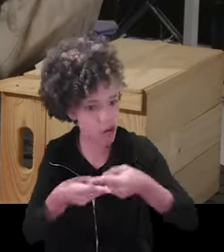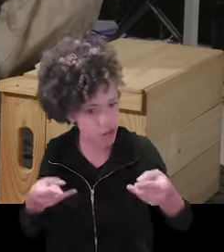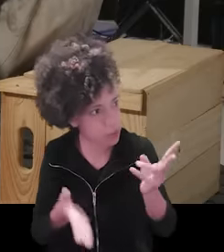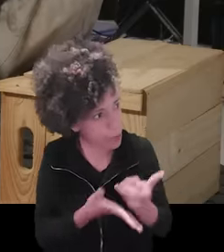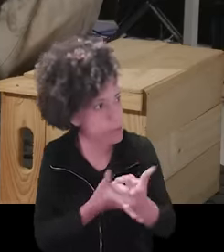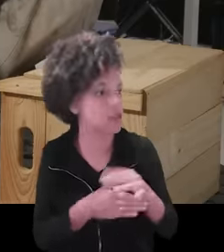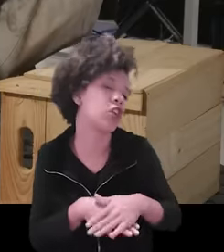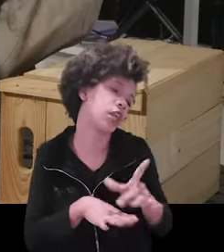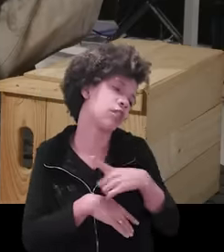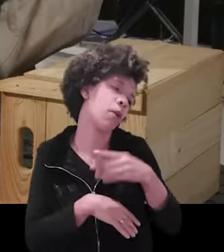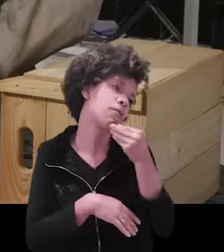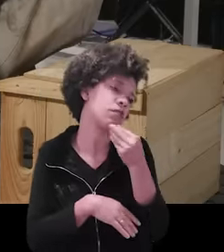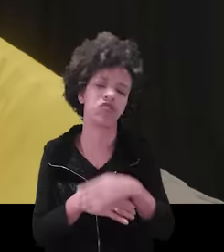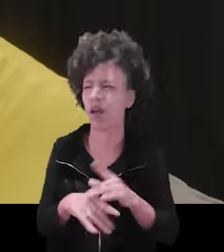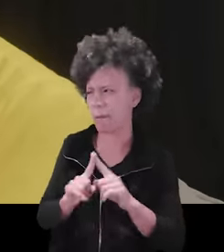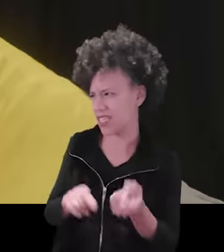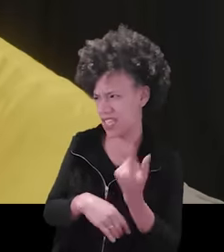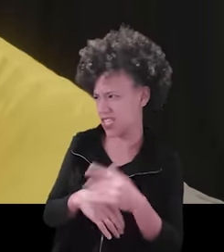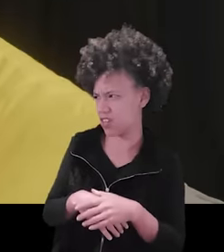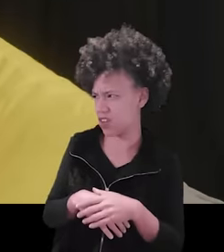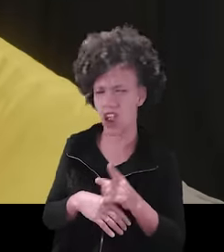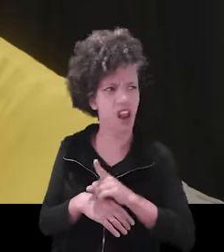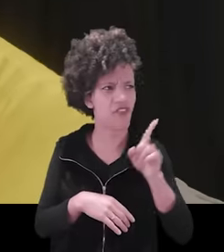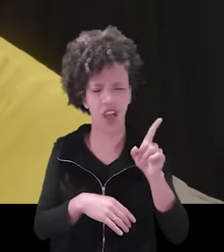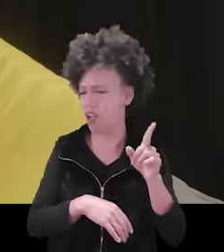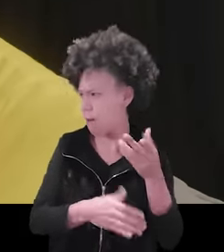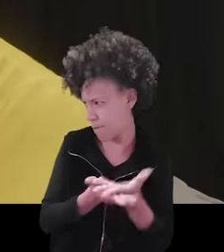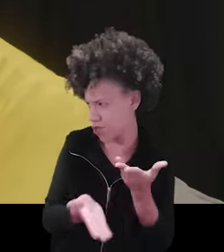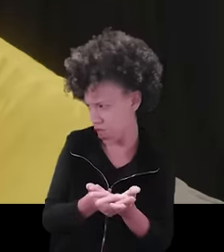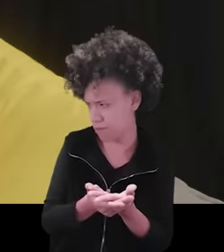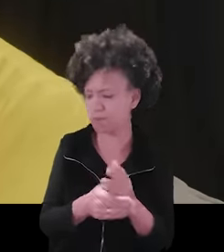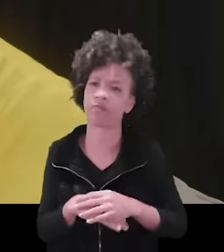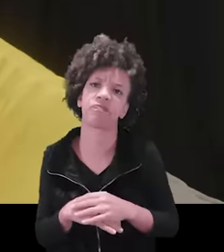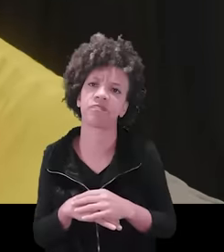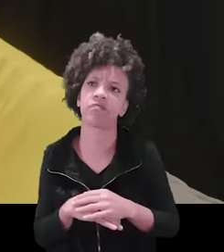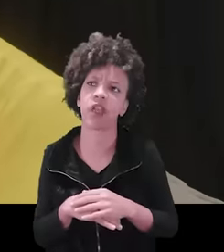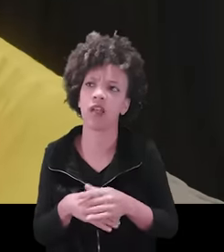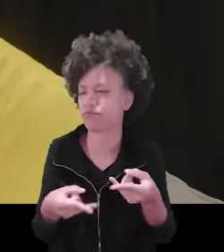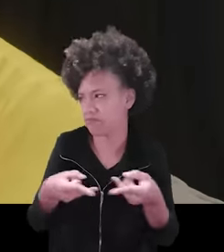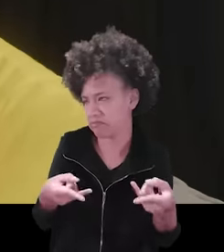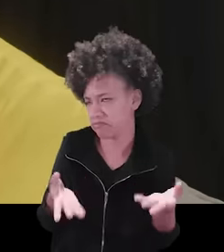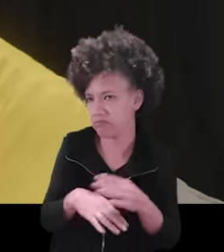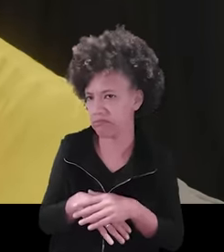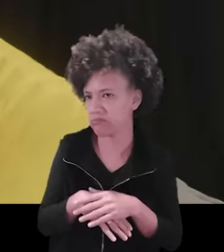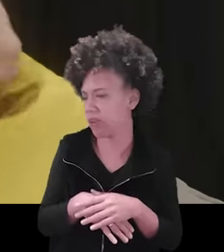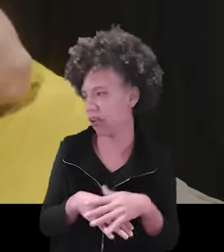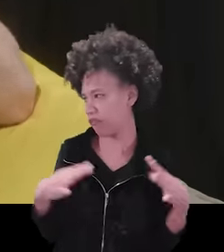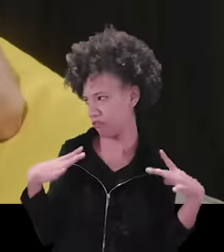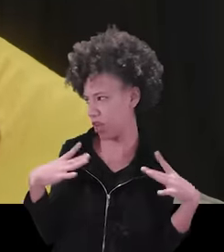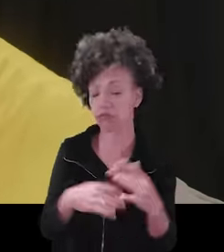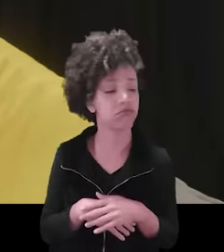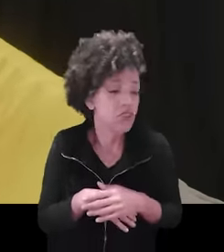visto permanente que vai tirar essa possibilidade de estarmos testando o cara ele vai para lá para estudar ele só vai chegar tem visto ele vai como